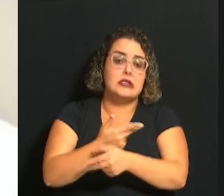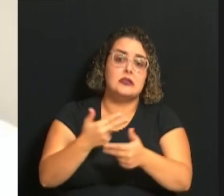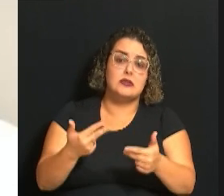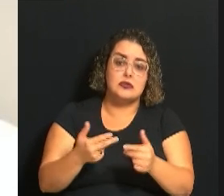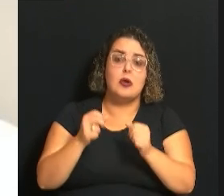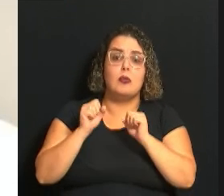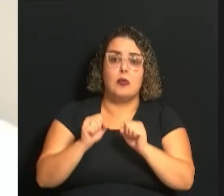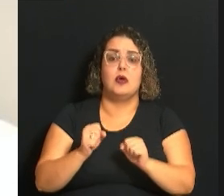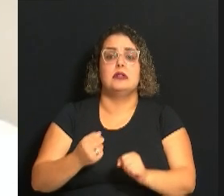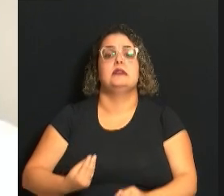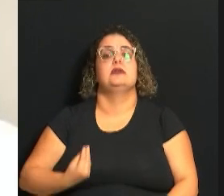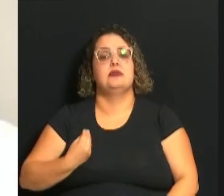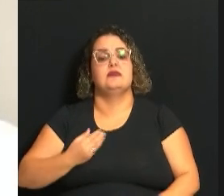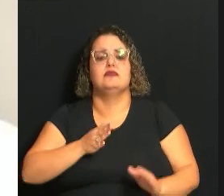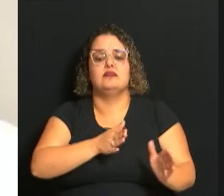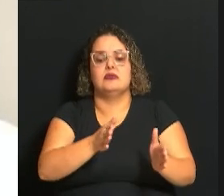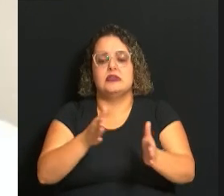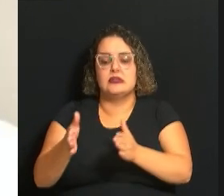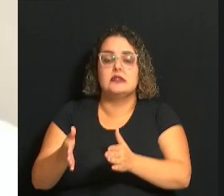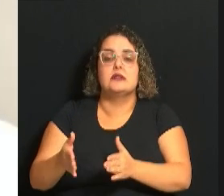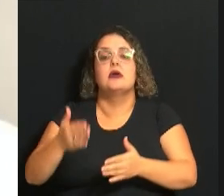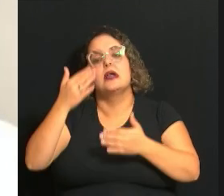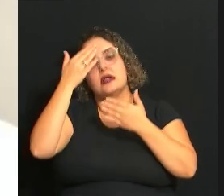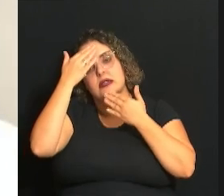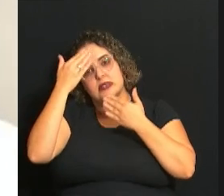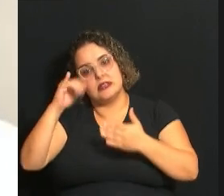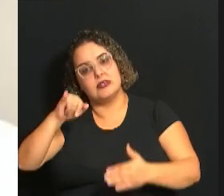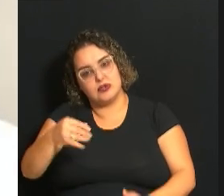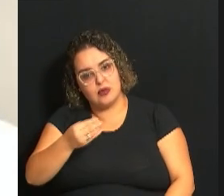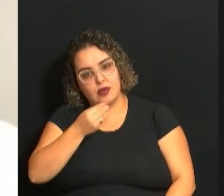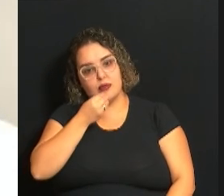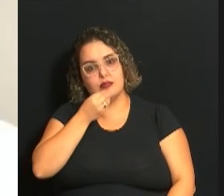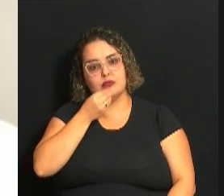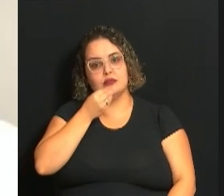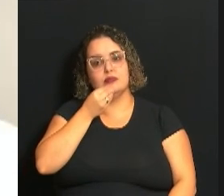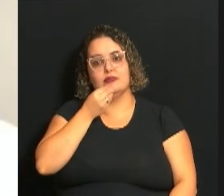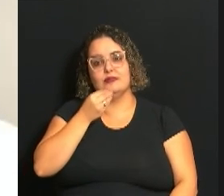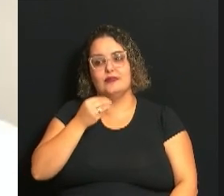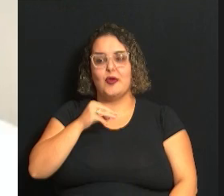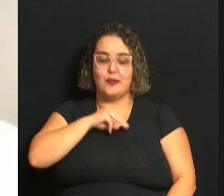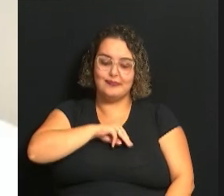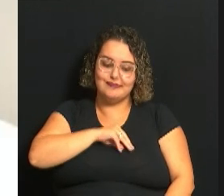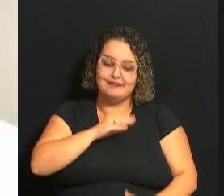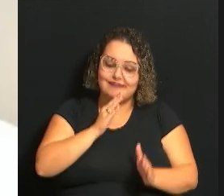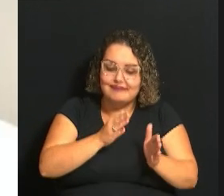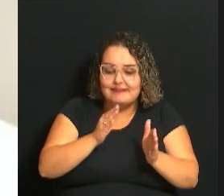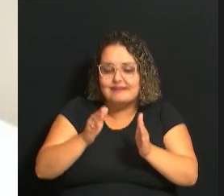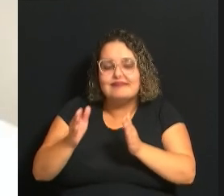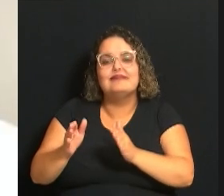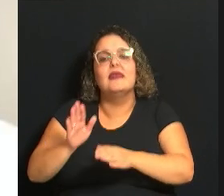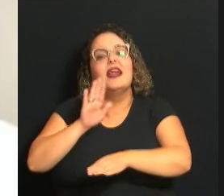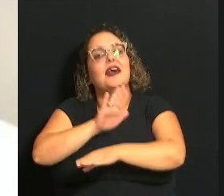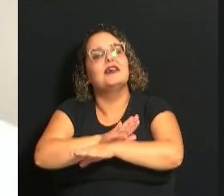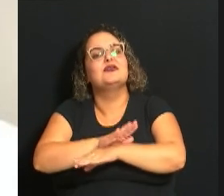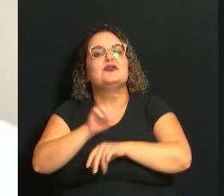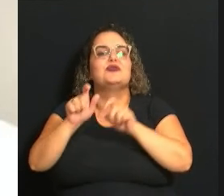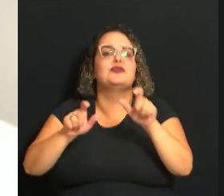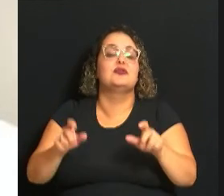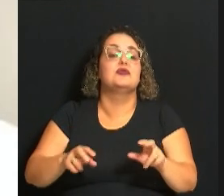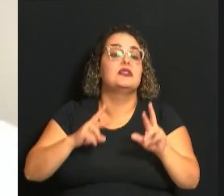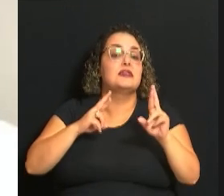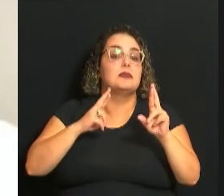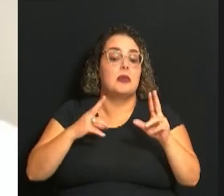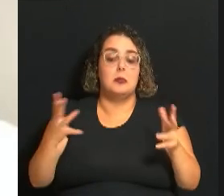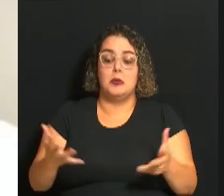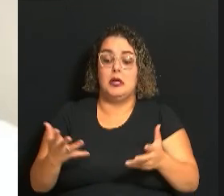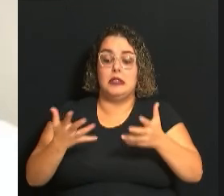essa fase. Eu que agradeço a oportunidade, né, de cumprir mais um pedacinho da minha missão, de ajudar as pessoas. Eu espero que eu possa ter contribuído